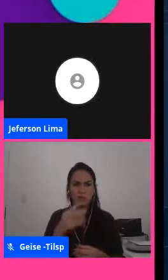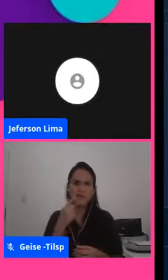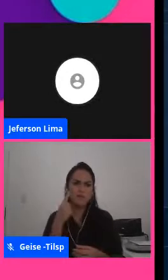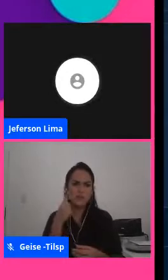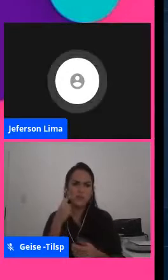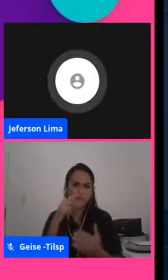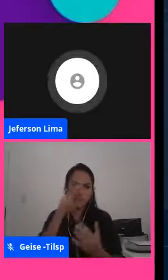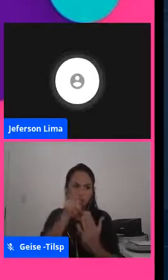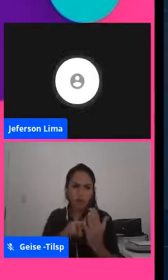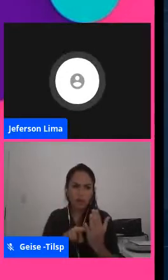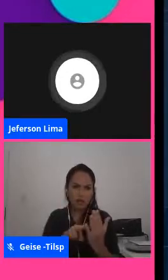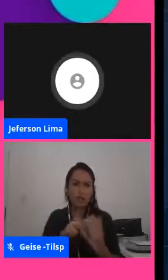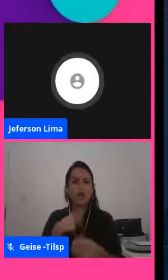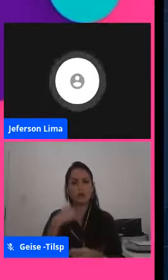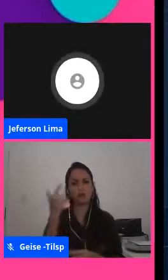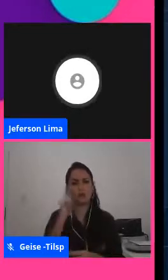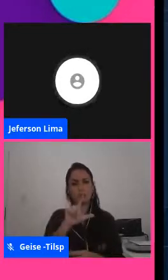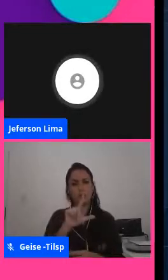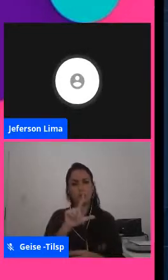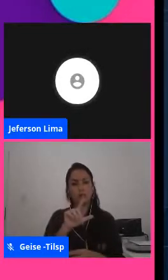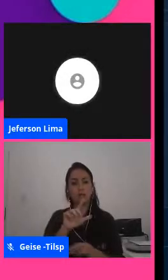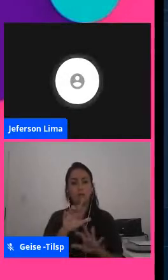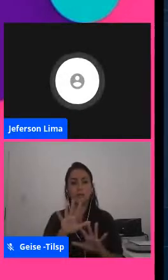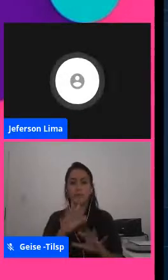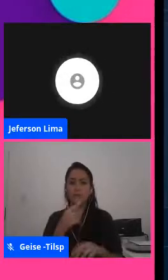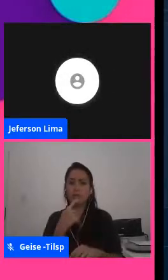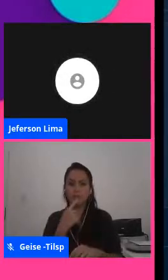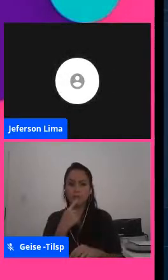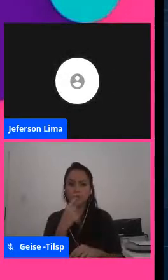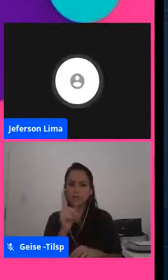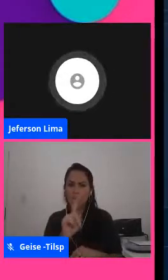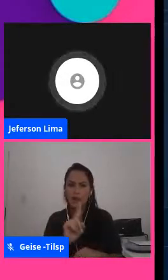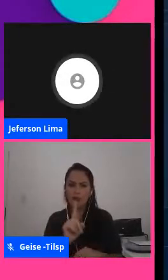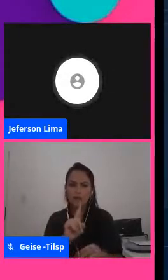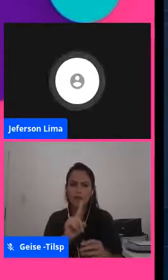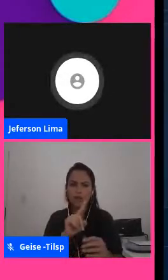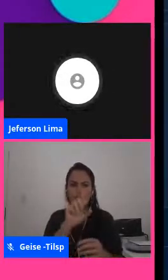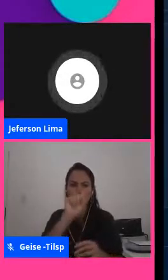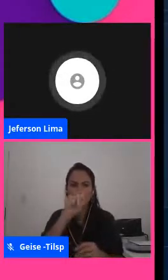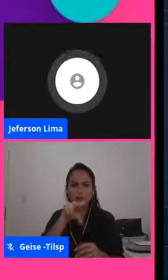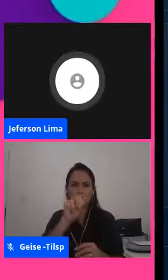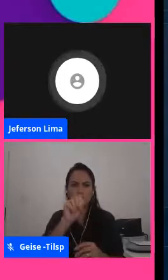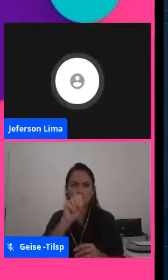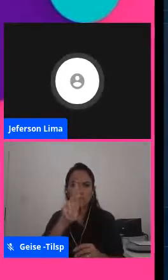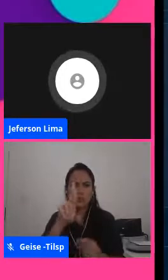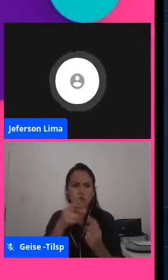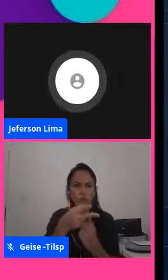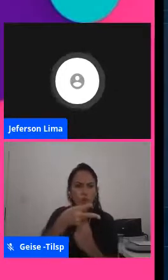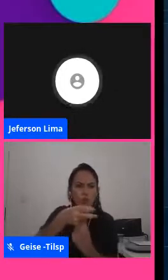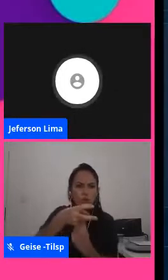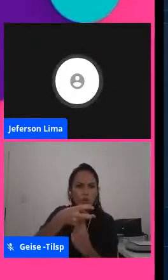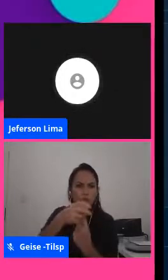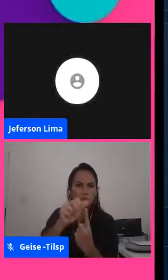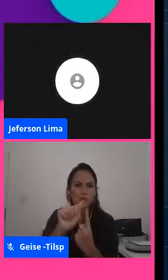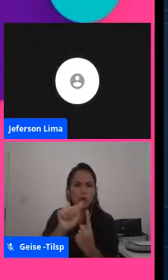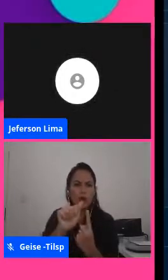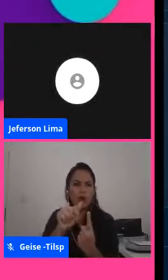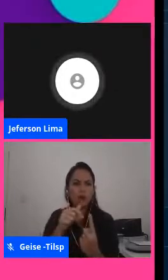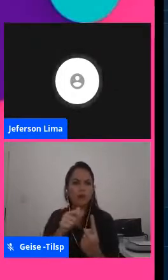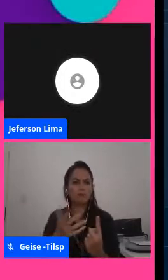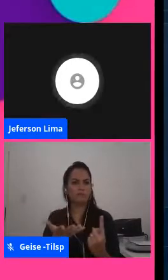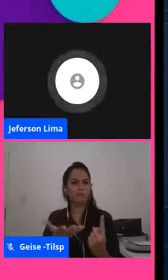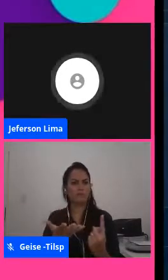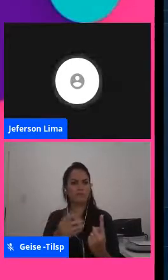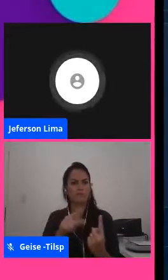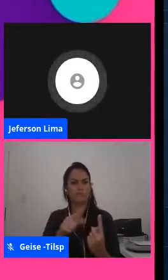Consegui. Agora, eu não falei que eu podia ler ou sensorar. Por que que ele deixou? Porque eu falei o seguinte, ó. Eu posso ler qualquer sensor.